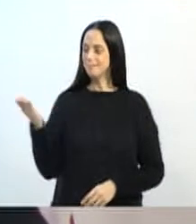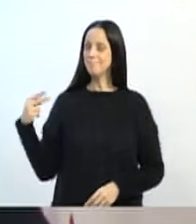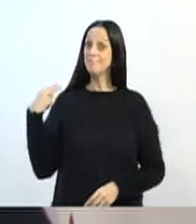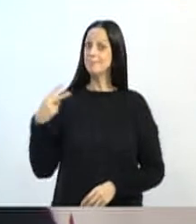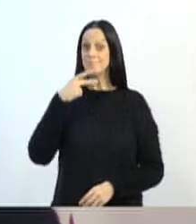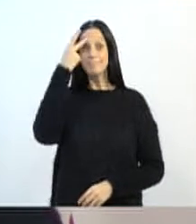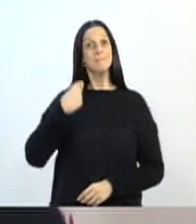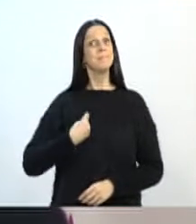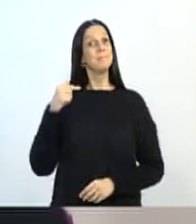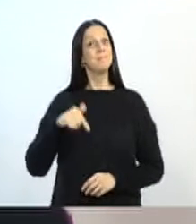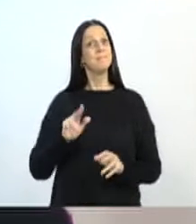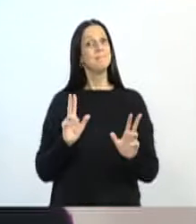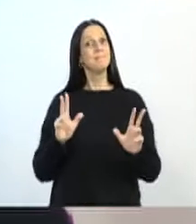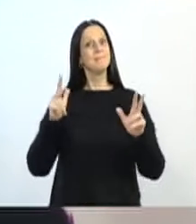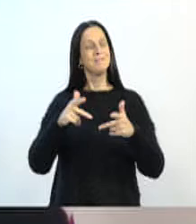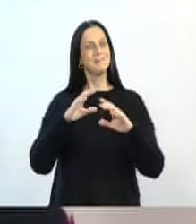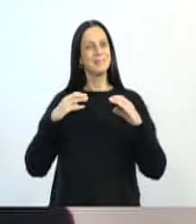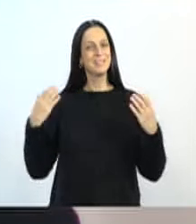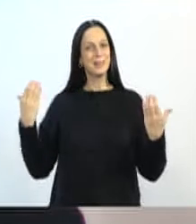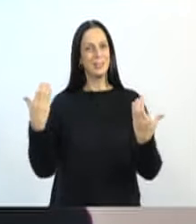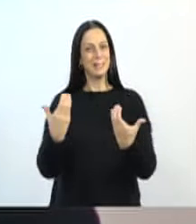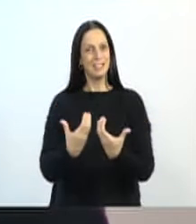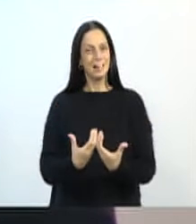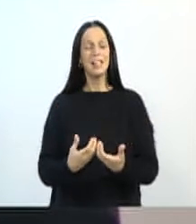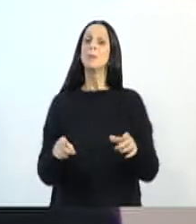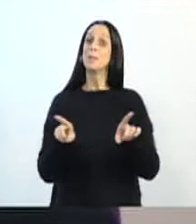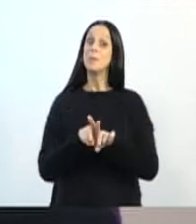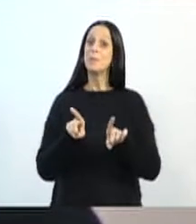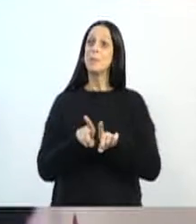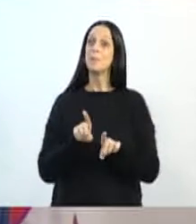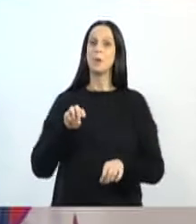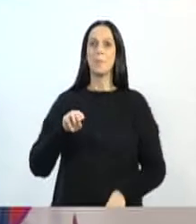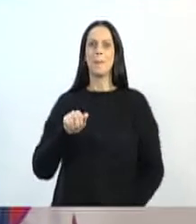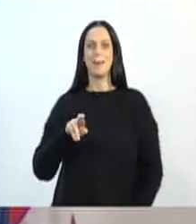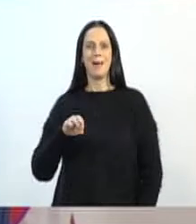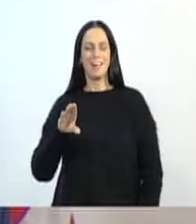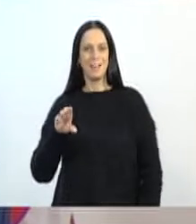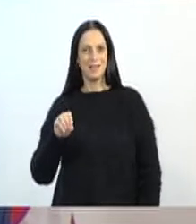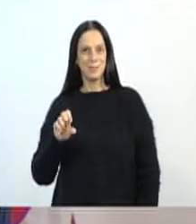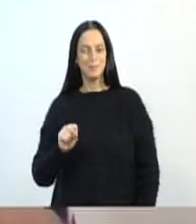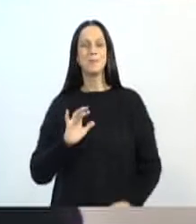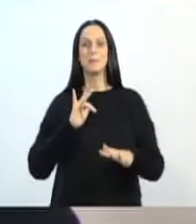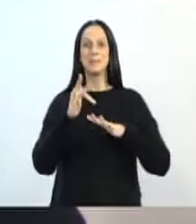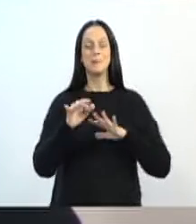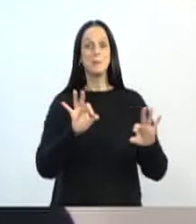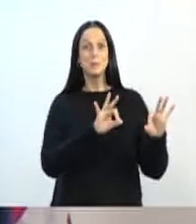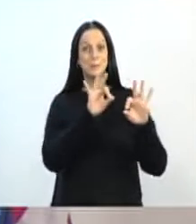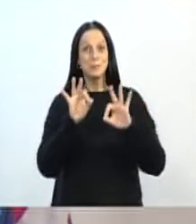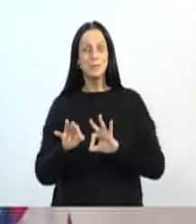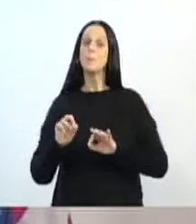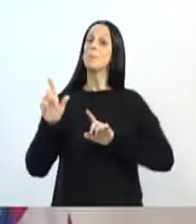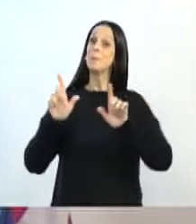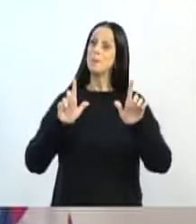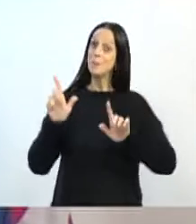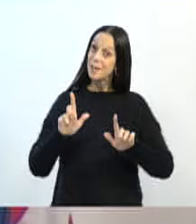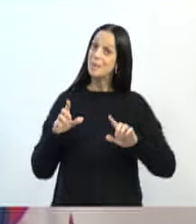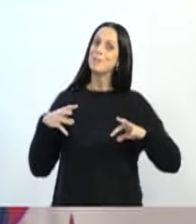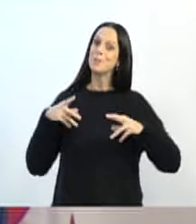aqui em plenário, comunidade que nos acompanha pelas redes sociais, TVL, boa